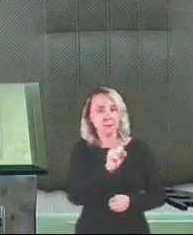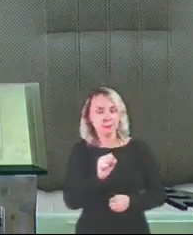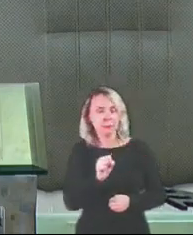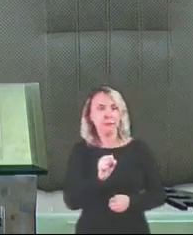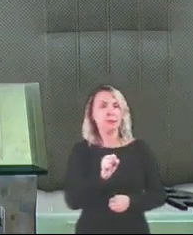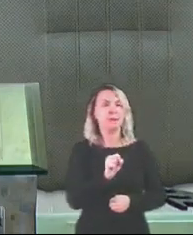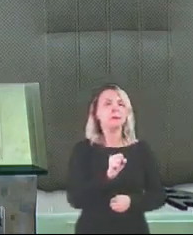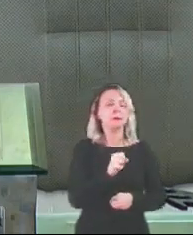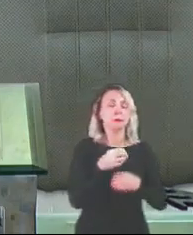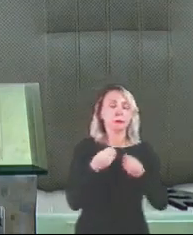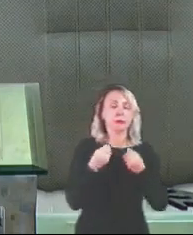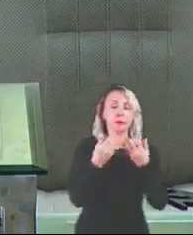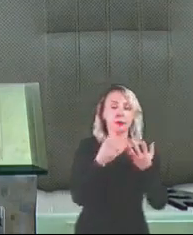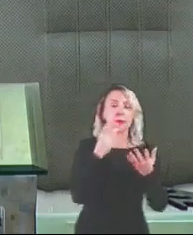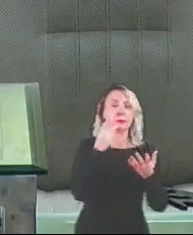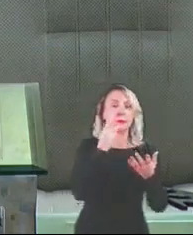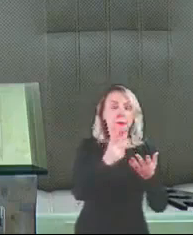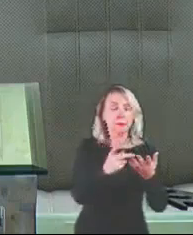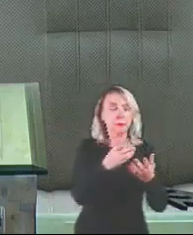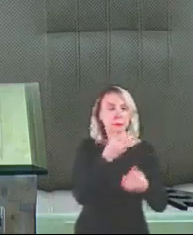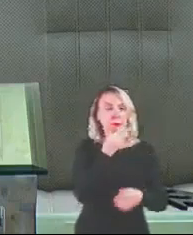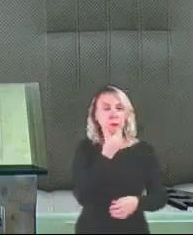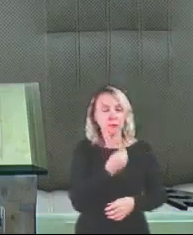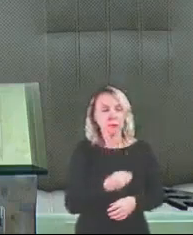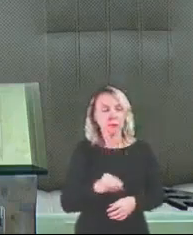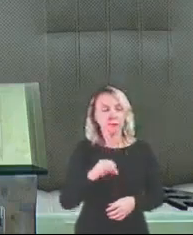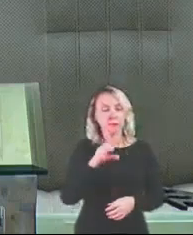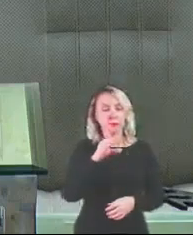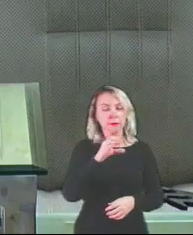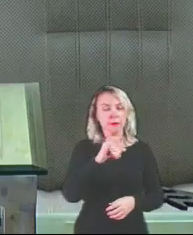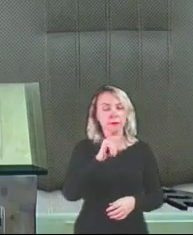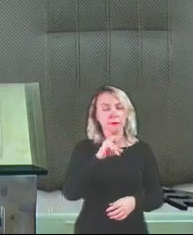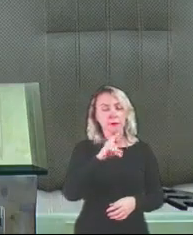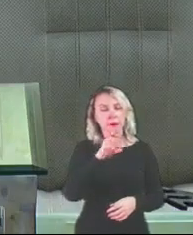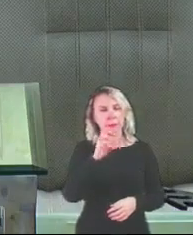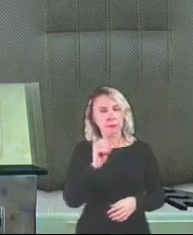Ciro, que seria o unificador do Império Medo-Persa.